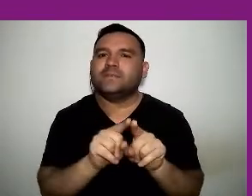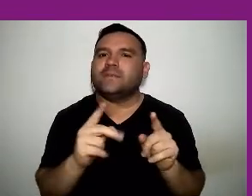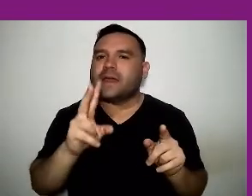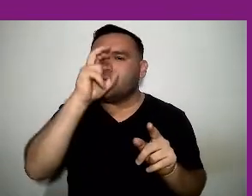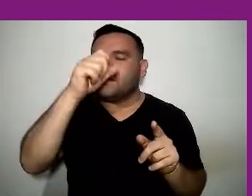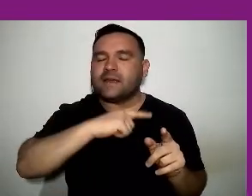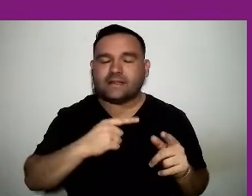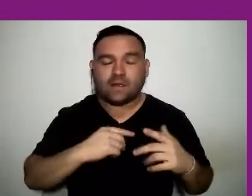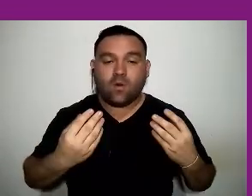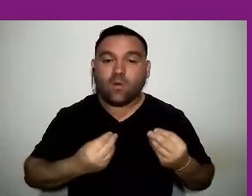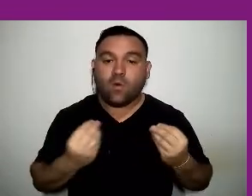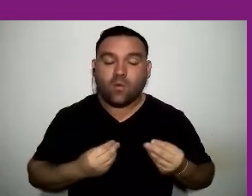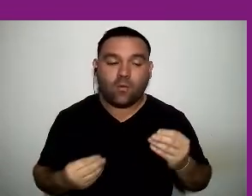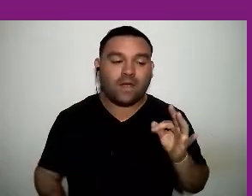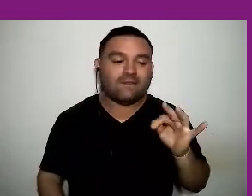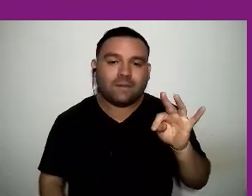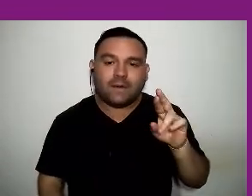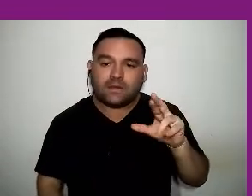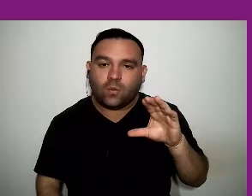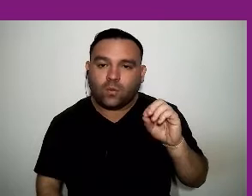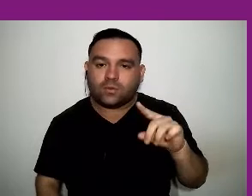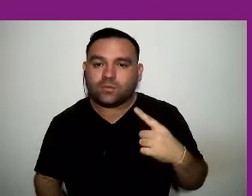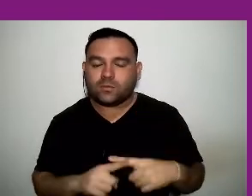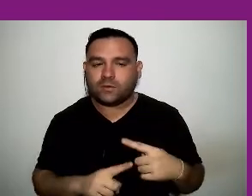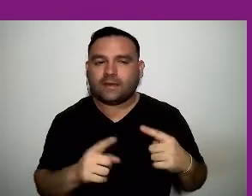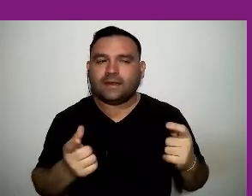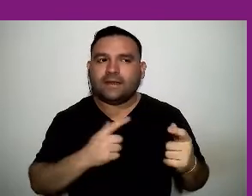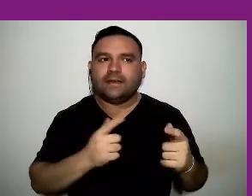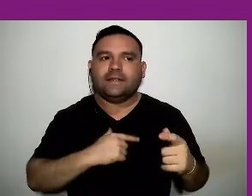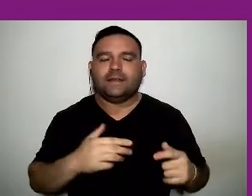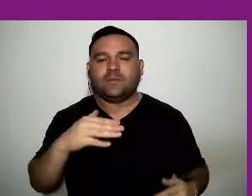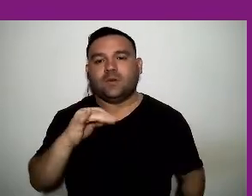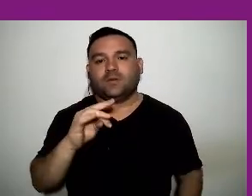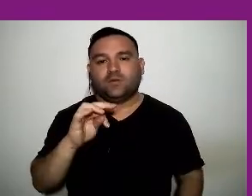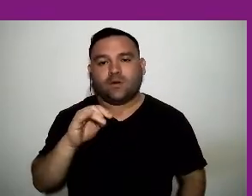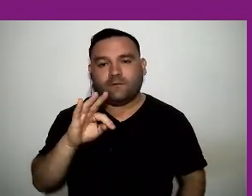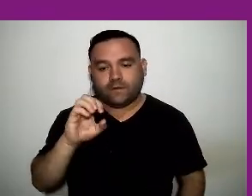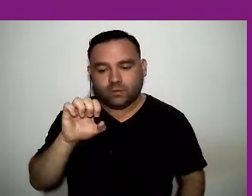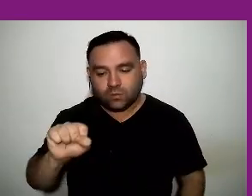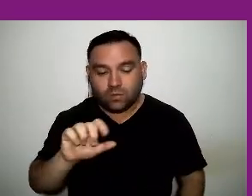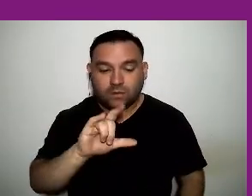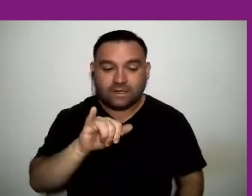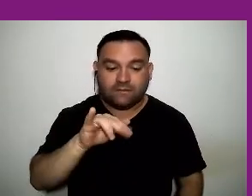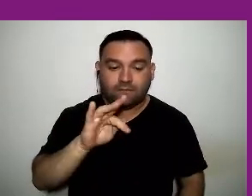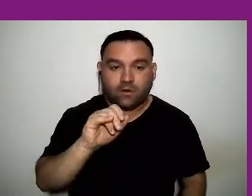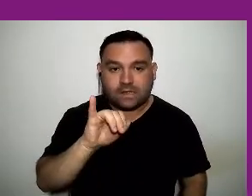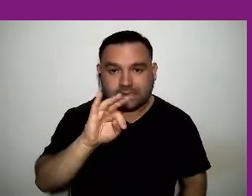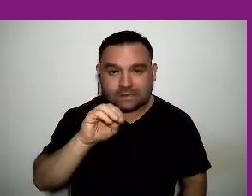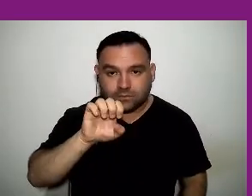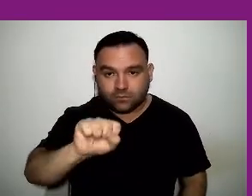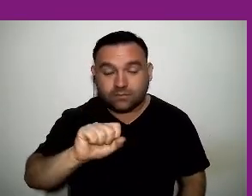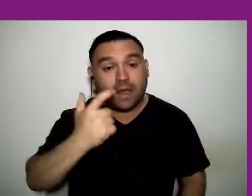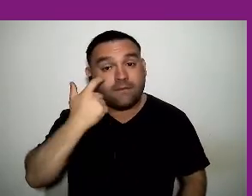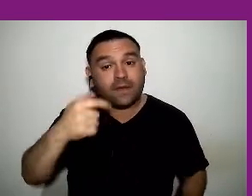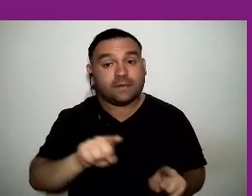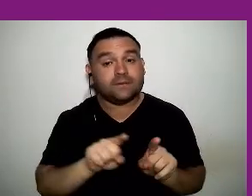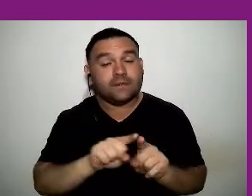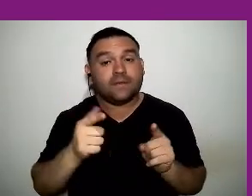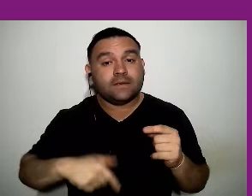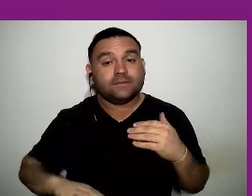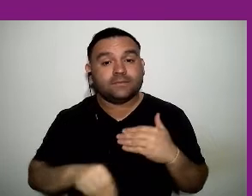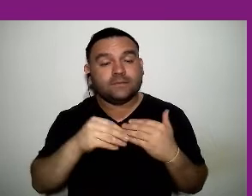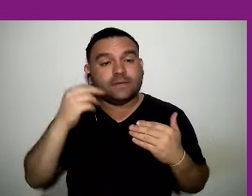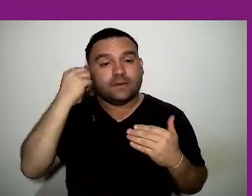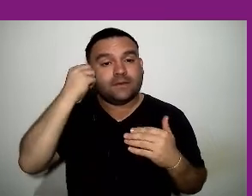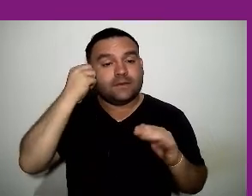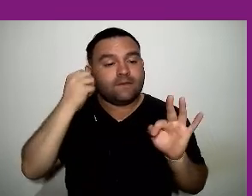processo inflamatório, em que você tem a razão entre neutrófilos e linfócitos. Observe só também os mediadores